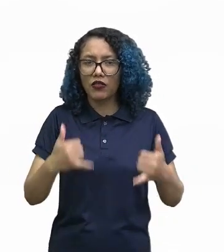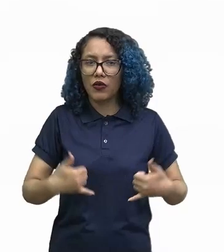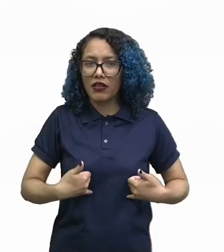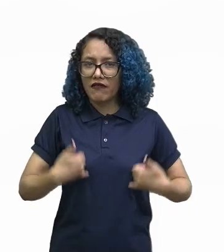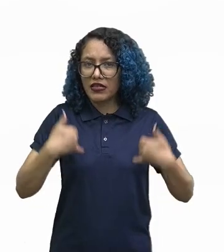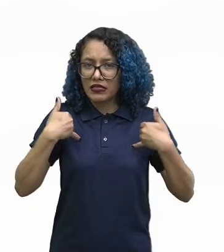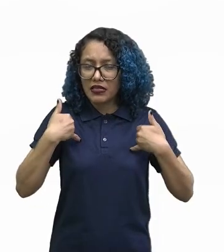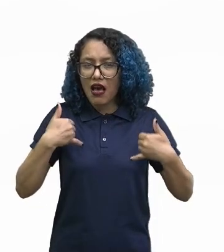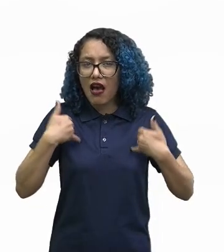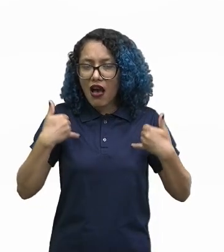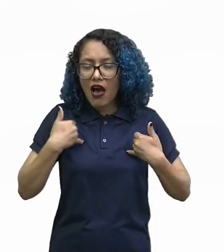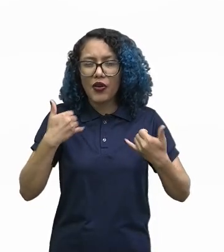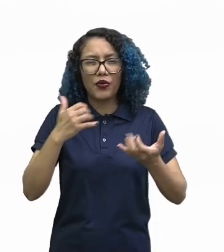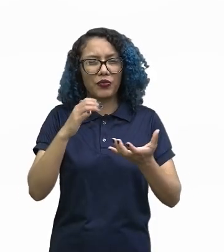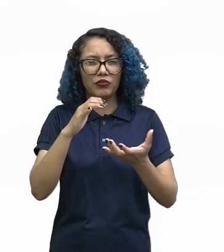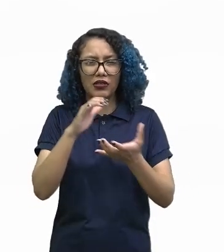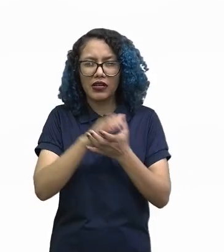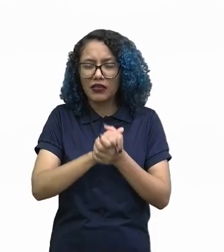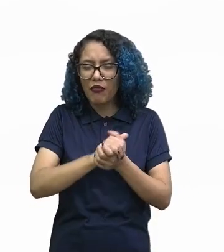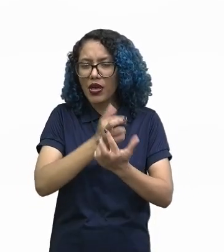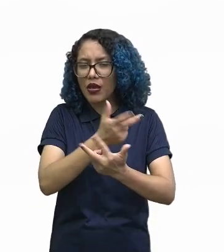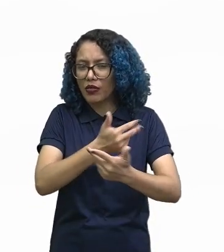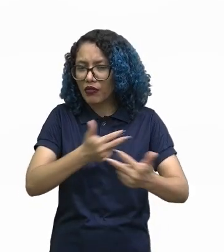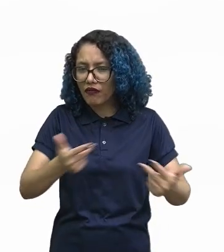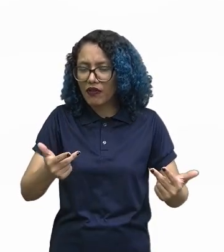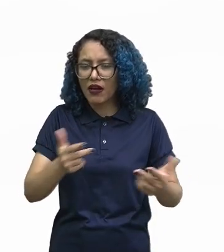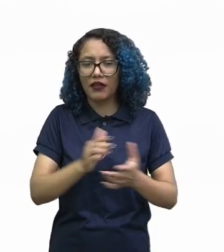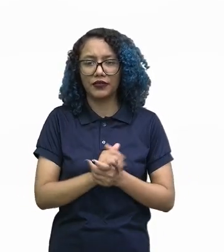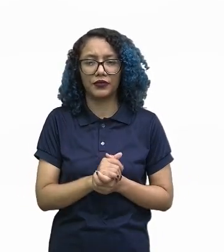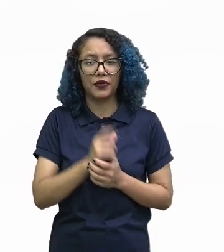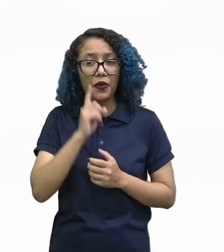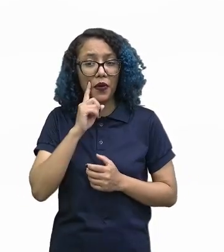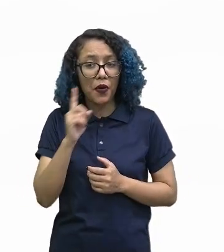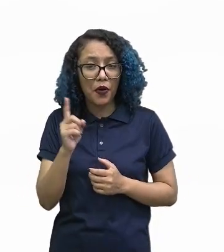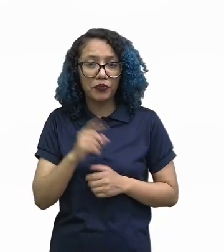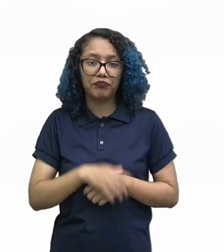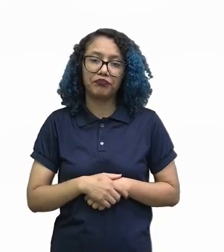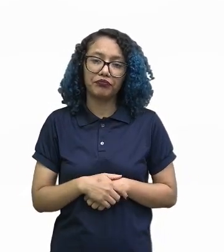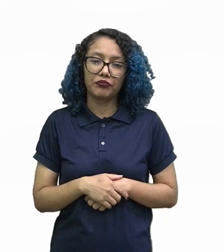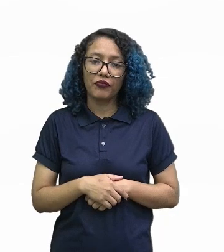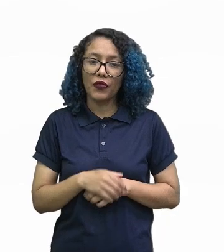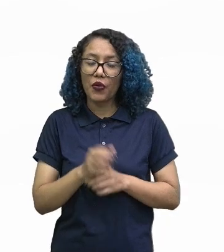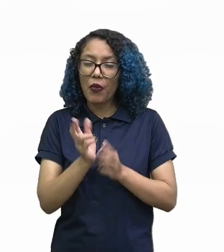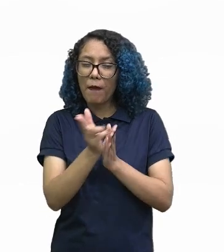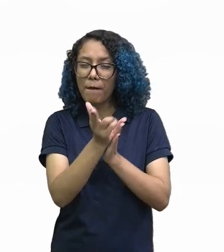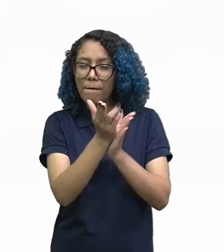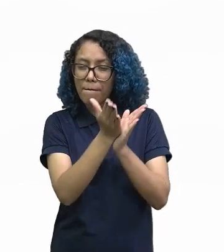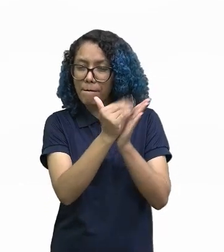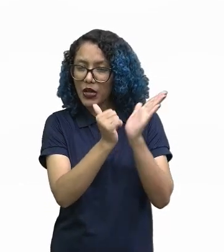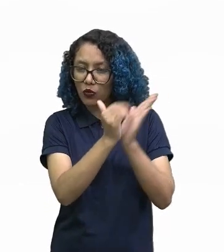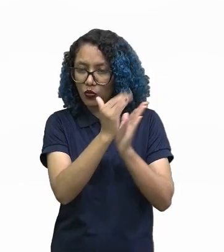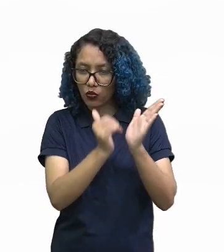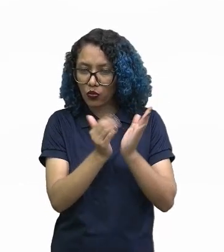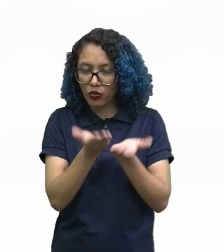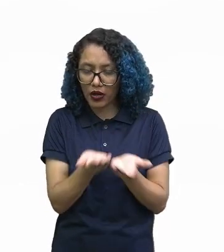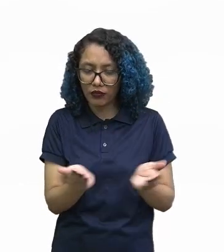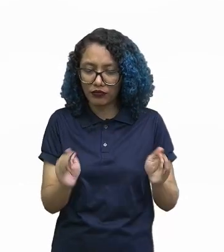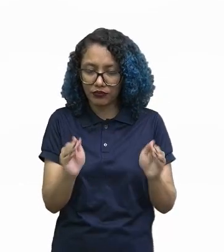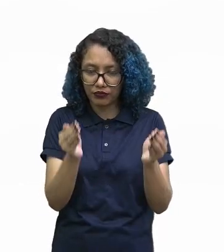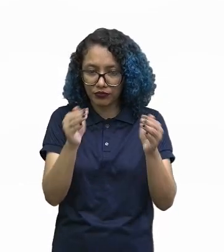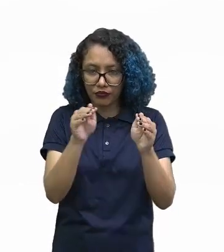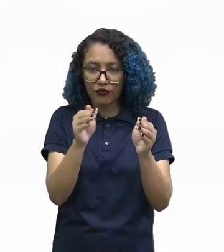Aí vocês podem observar uma dança grega pintada em um vaso grego antigo. Bem, os gregos eles criavam